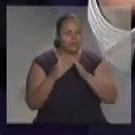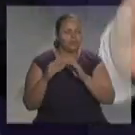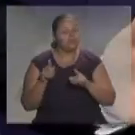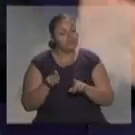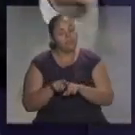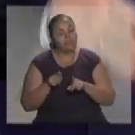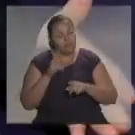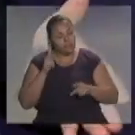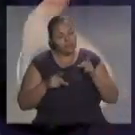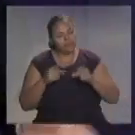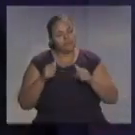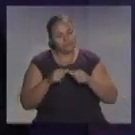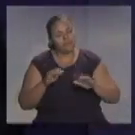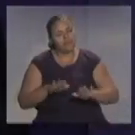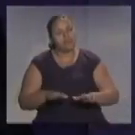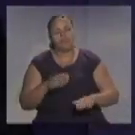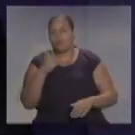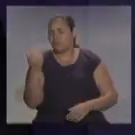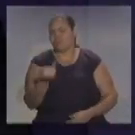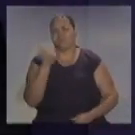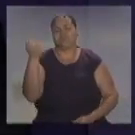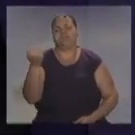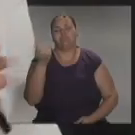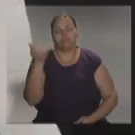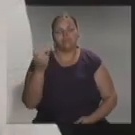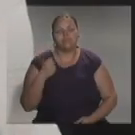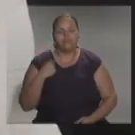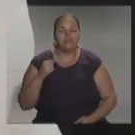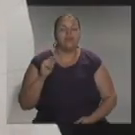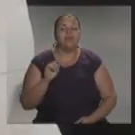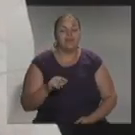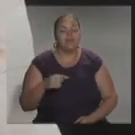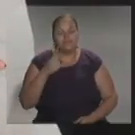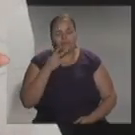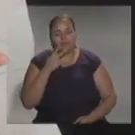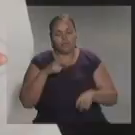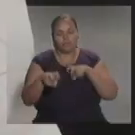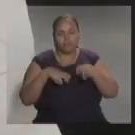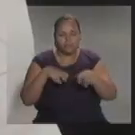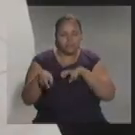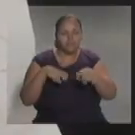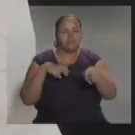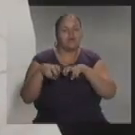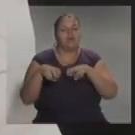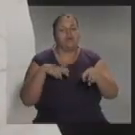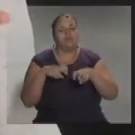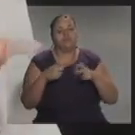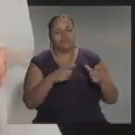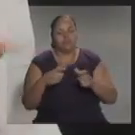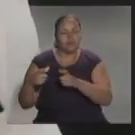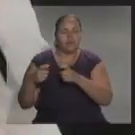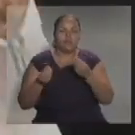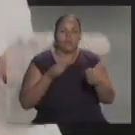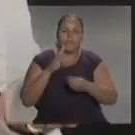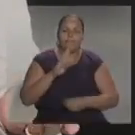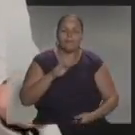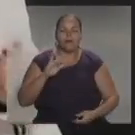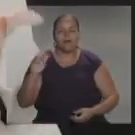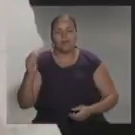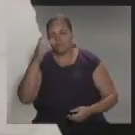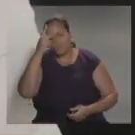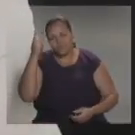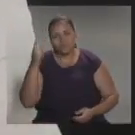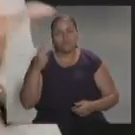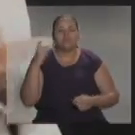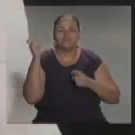também é um legado que está aí para a cidade. Isso é muito importante. Porque o senhor falou a princípio da questão da mobilidade e regiões, por exemplo, como a Barra da